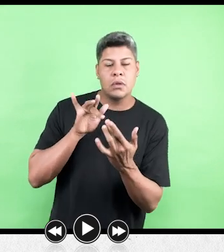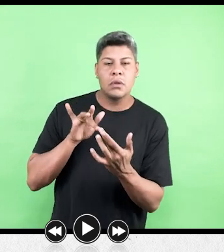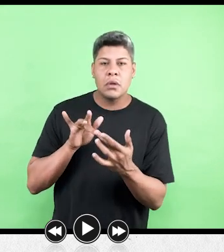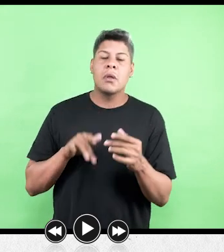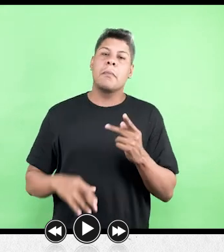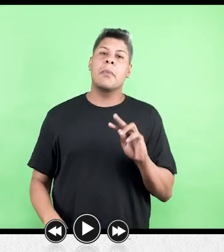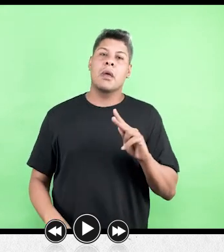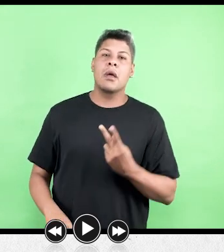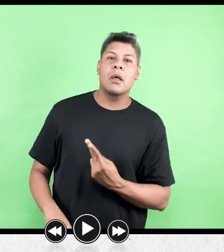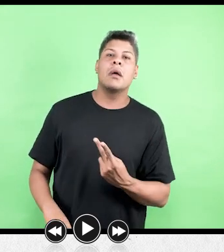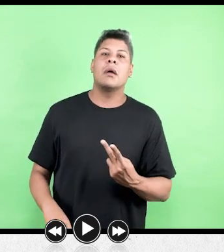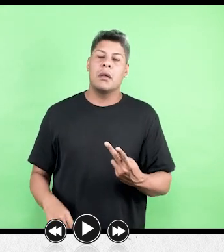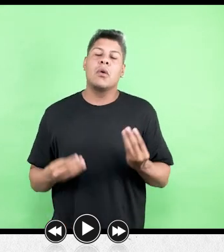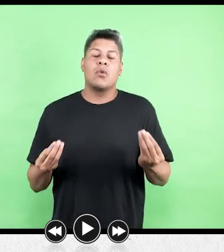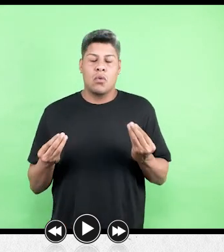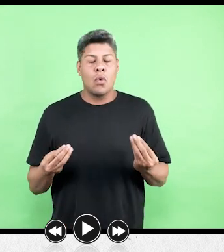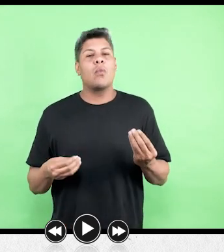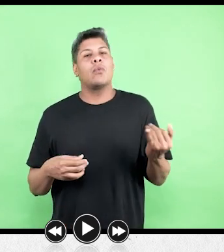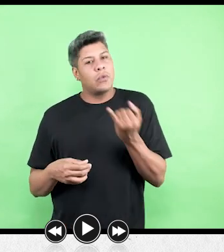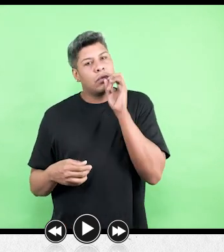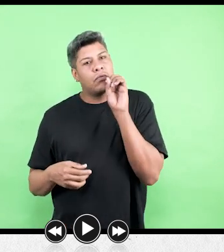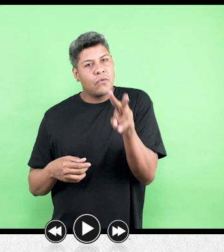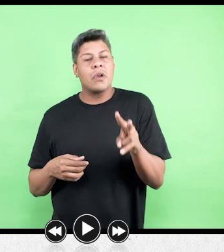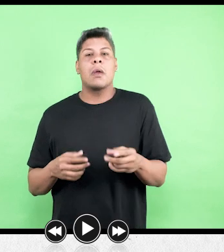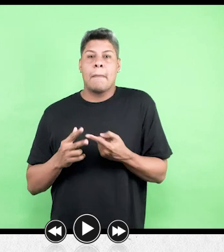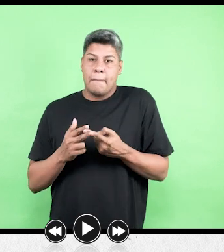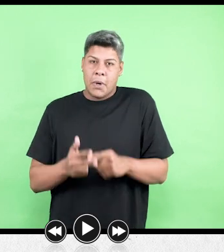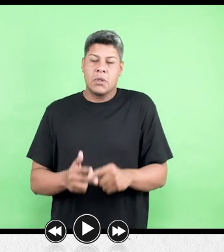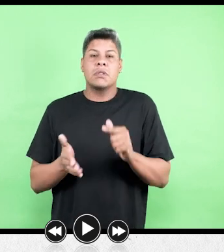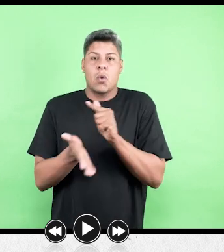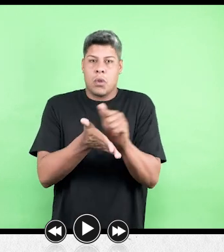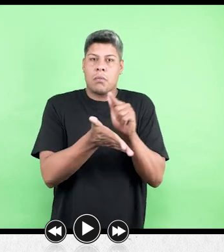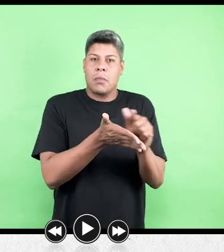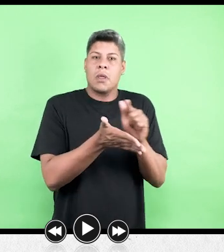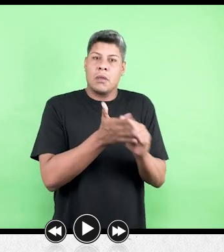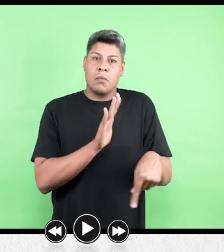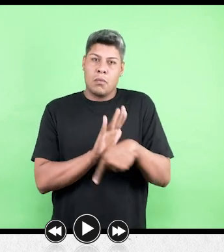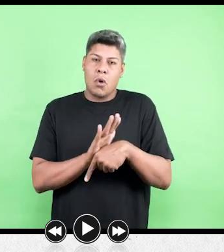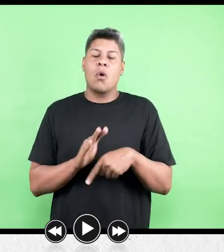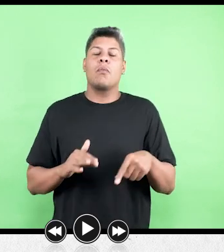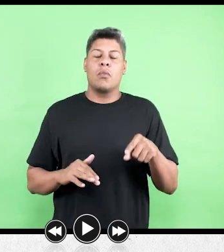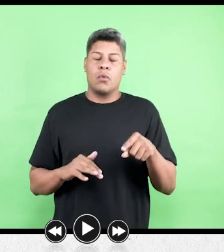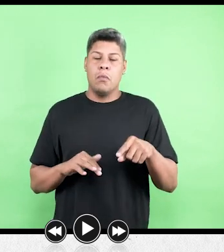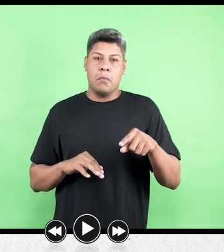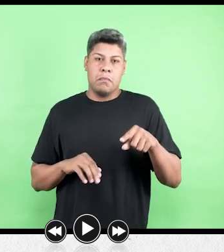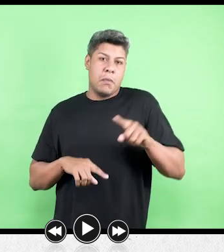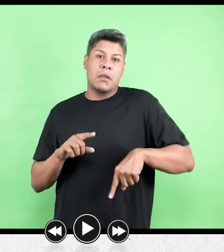do pH, cor e turbidez. Também é importante observar a manutenção e operação da limpeza, né, desses dispositivos de coagulação e